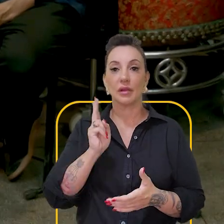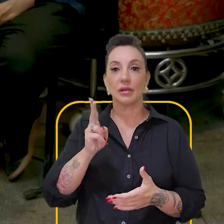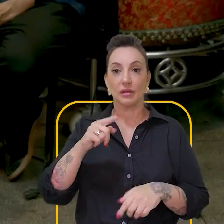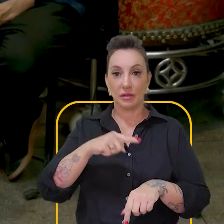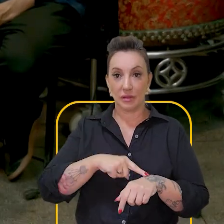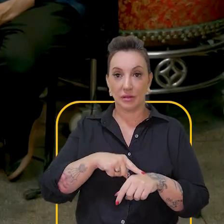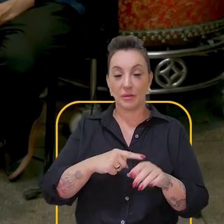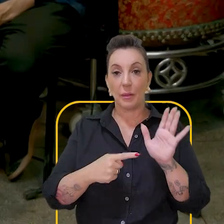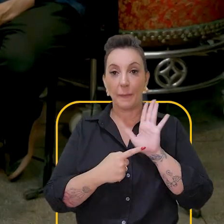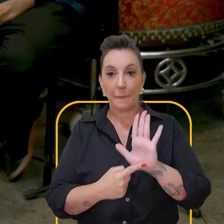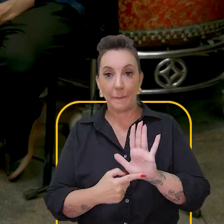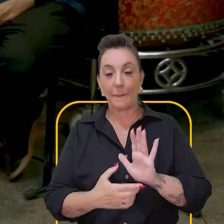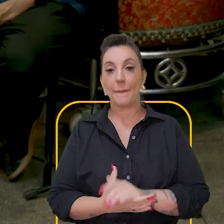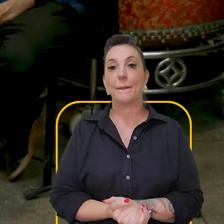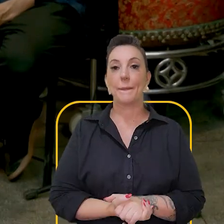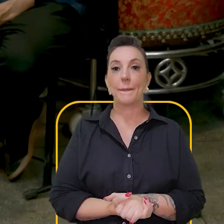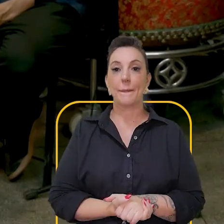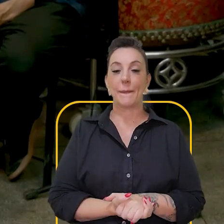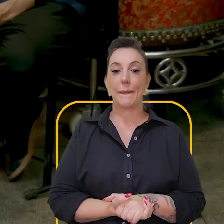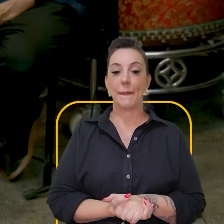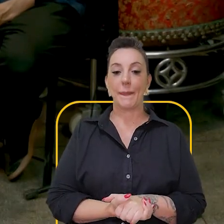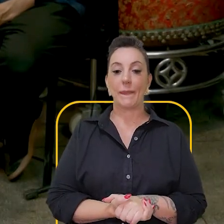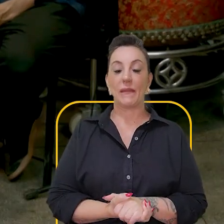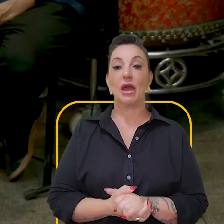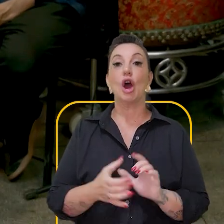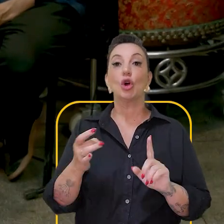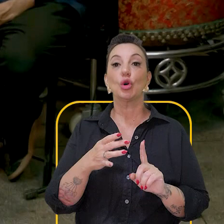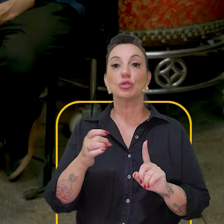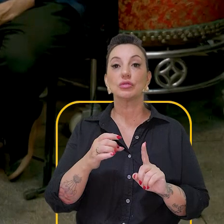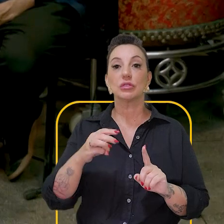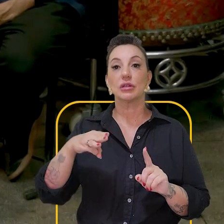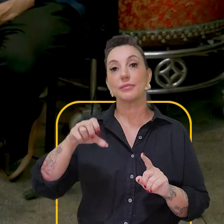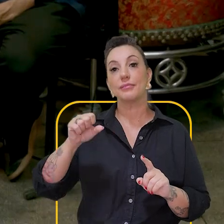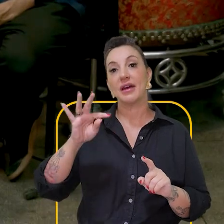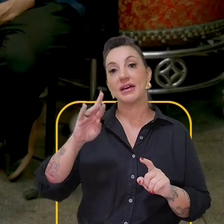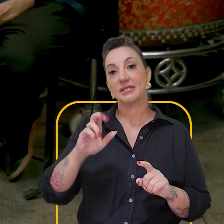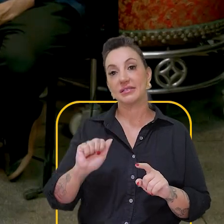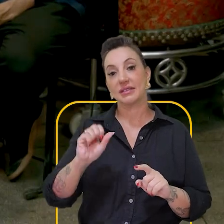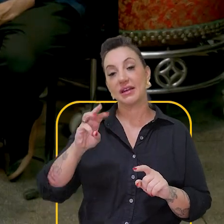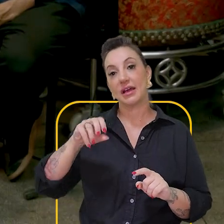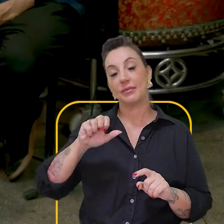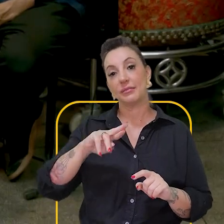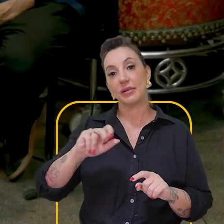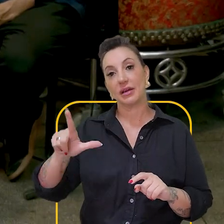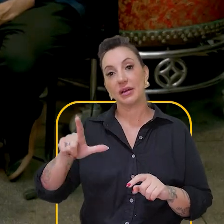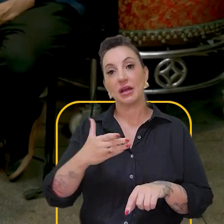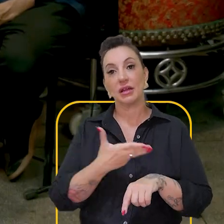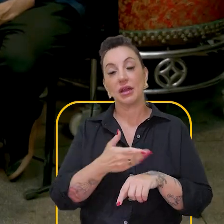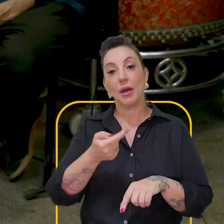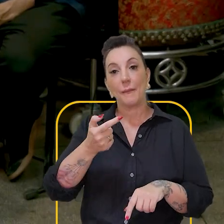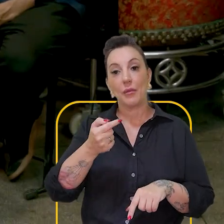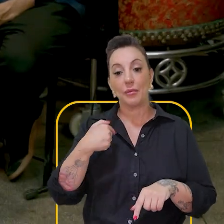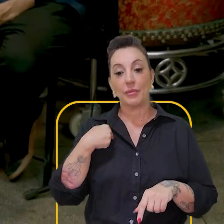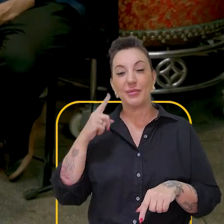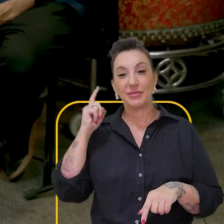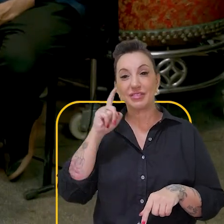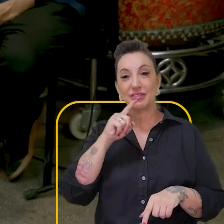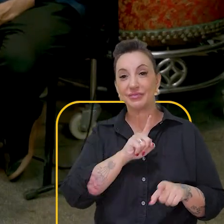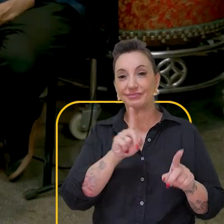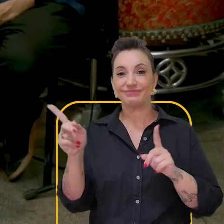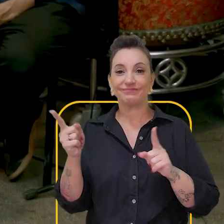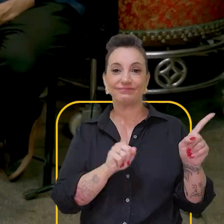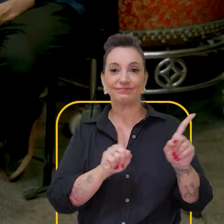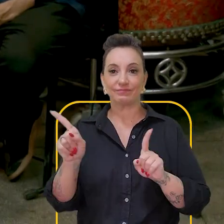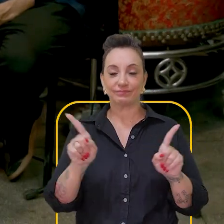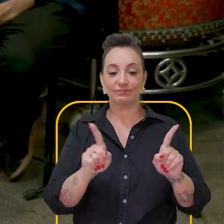treinar há pouco tempo lá porque para mim era muito difícil ir nas duas e eu me dei melhor na academia do mestre Natal né ele trabalhava mais